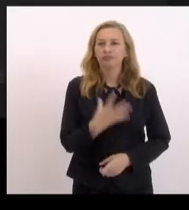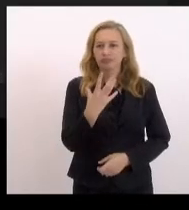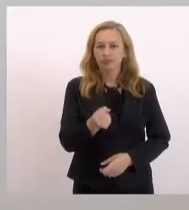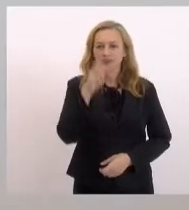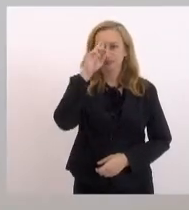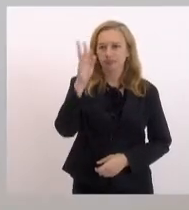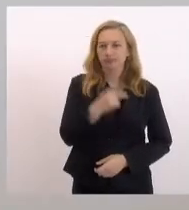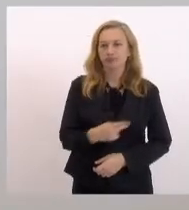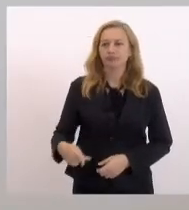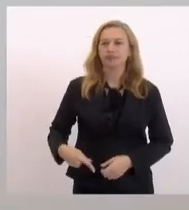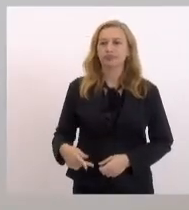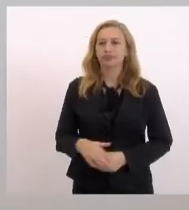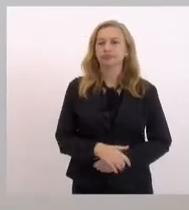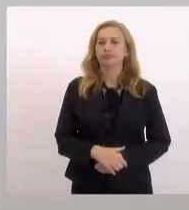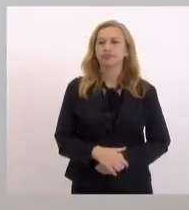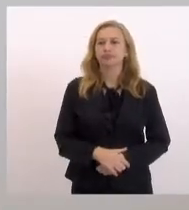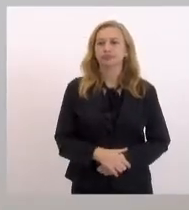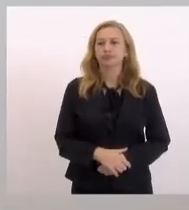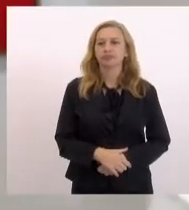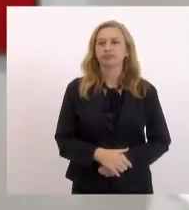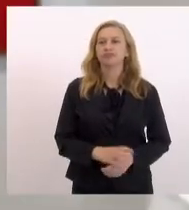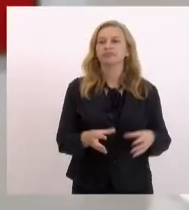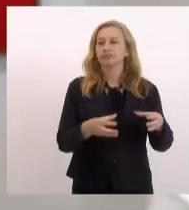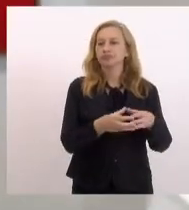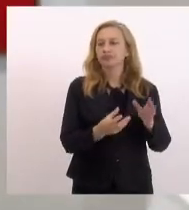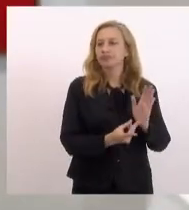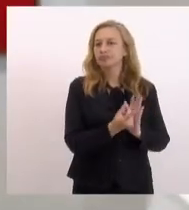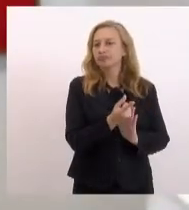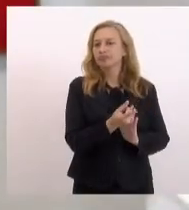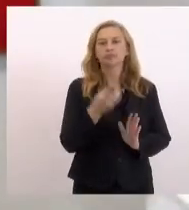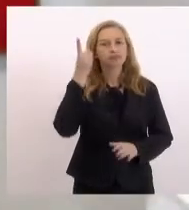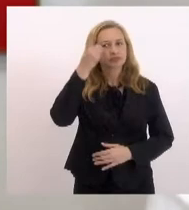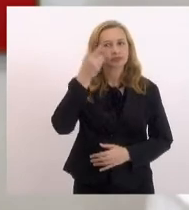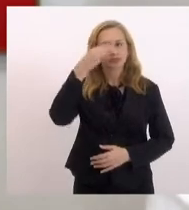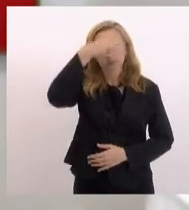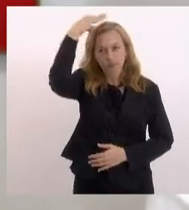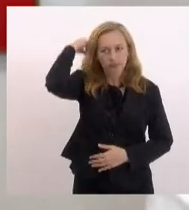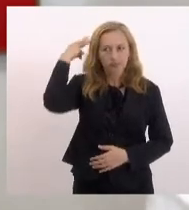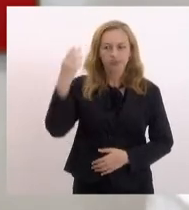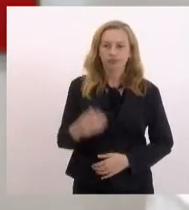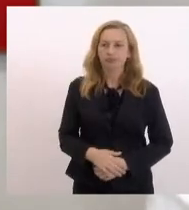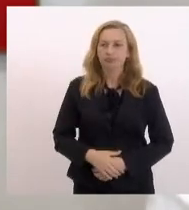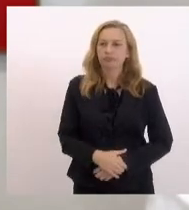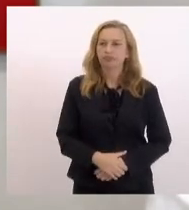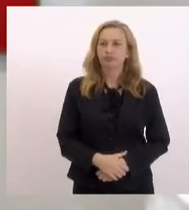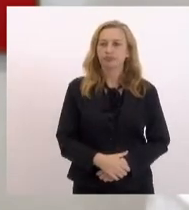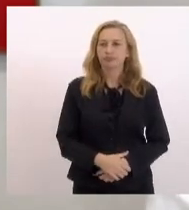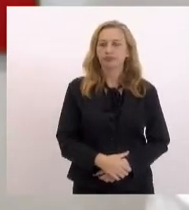Favorável, presidente. Pela Comissão de Orçamento, deputado Márcio Pacheco.